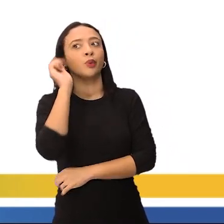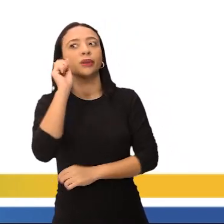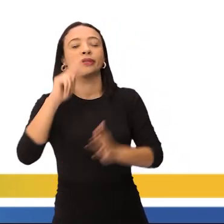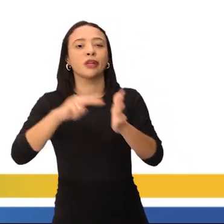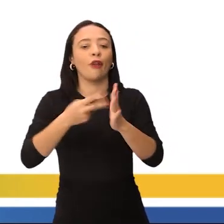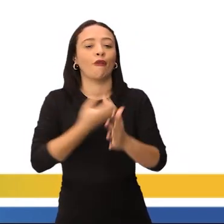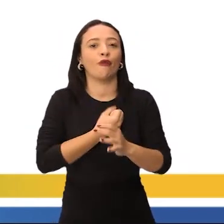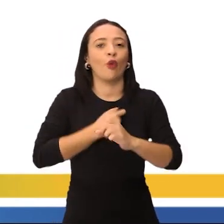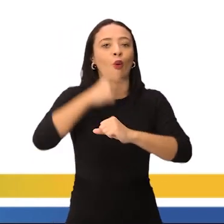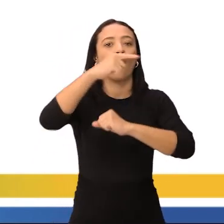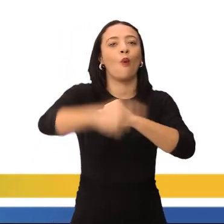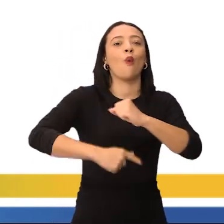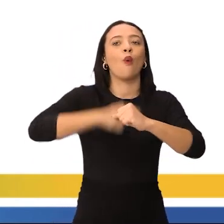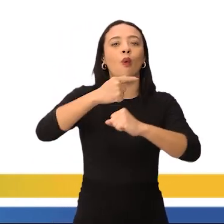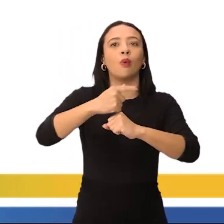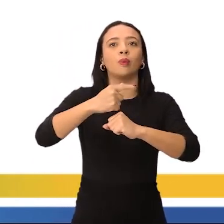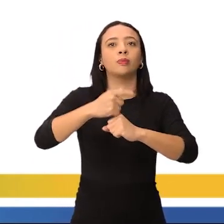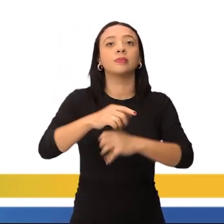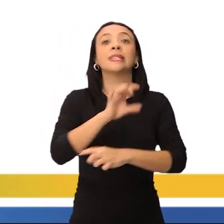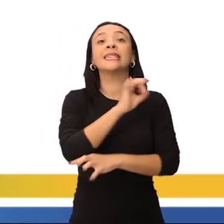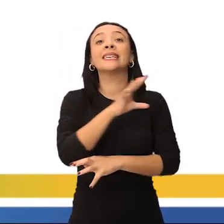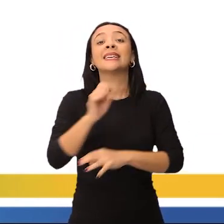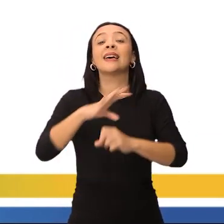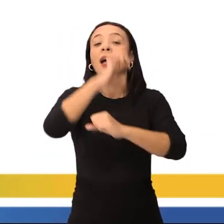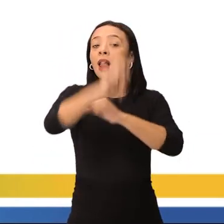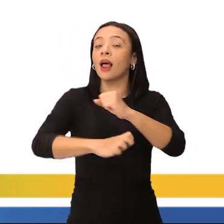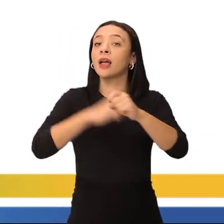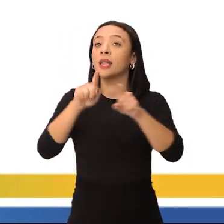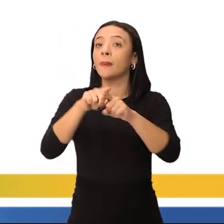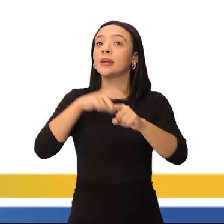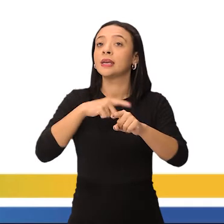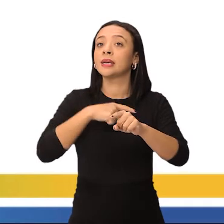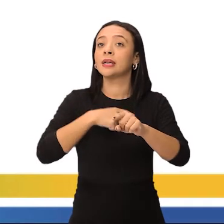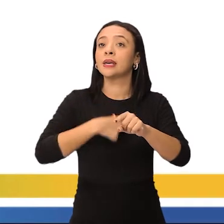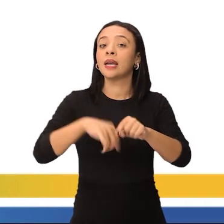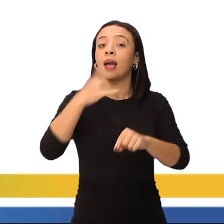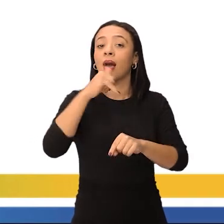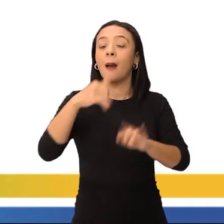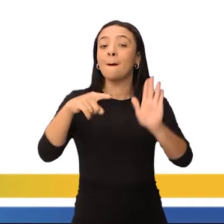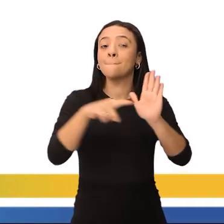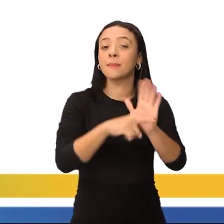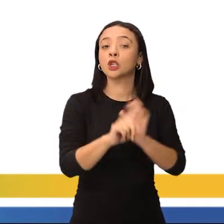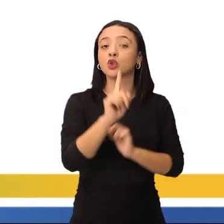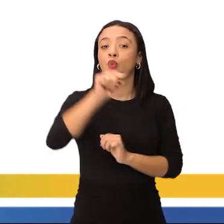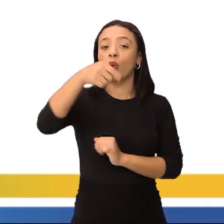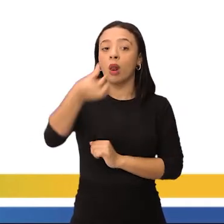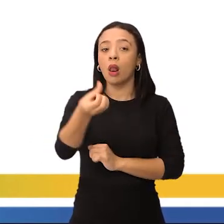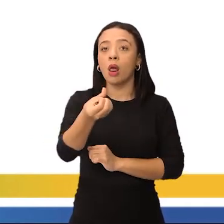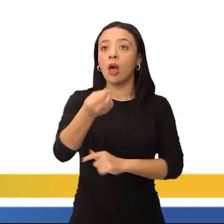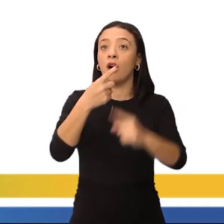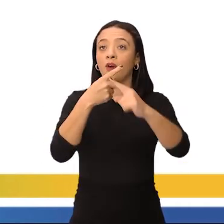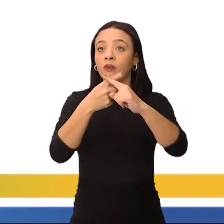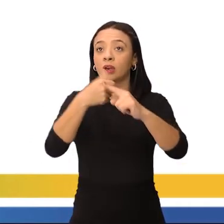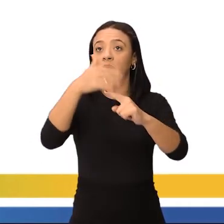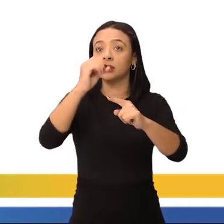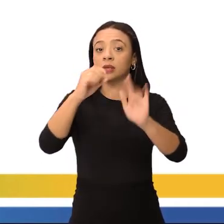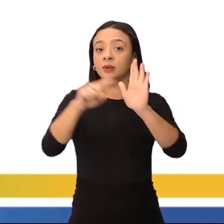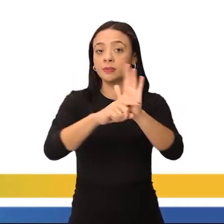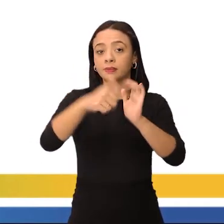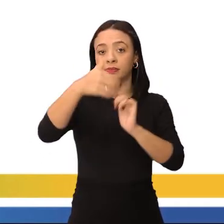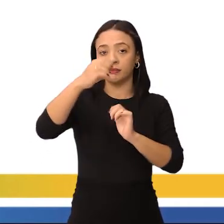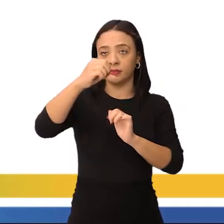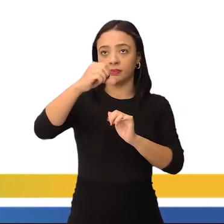vocês o que que é o número atômico e cada elétron tem carga de menos 1,6 vezes 10 a menos 19 a carga elétrica